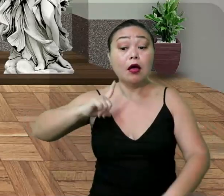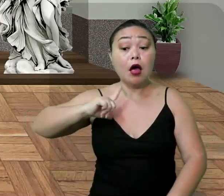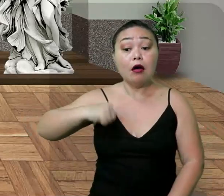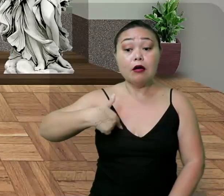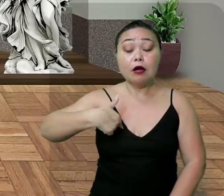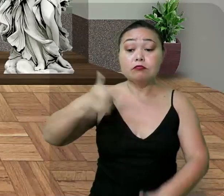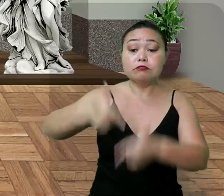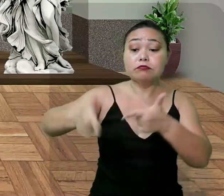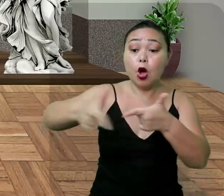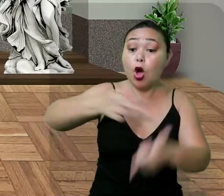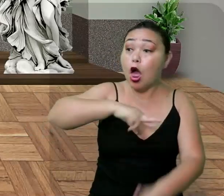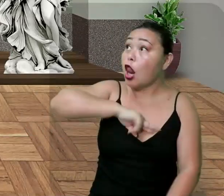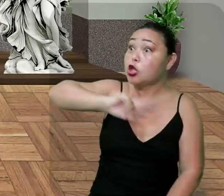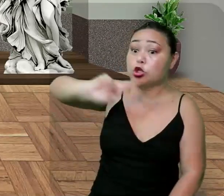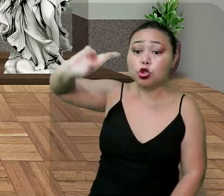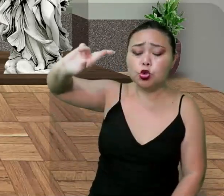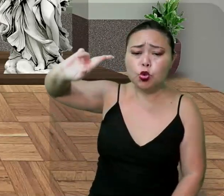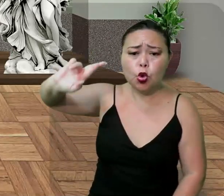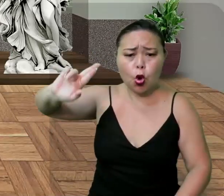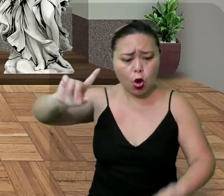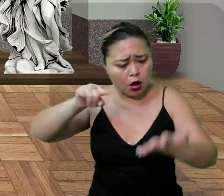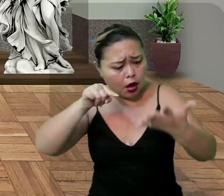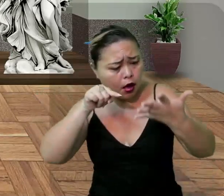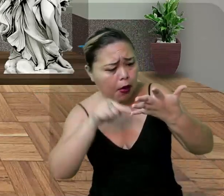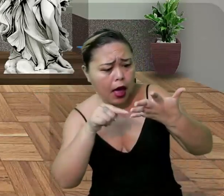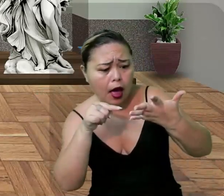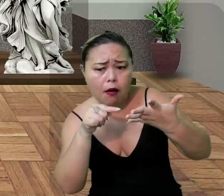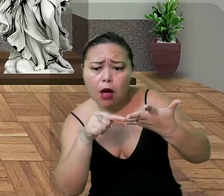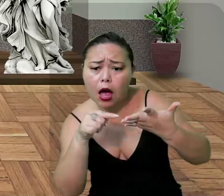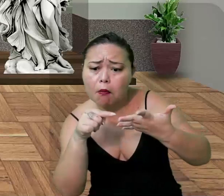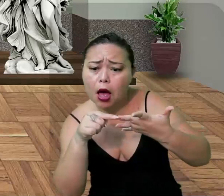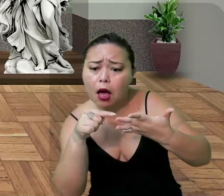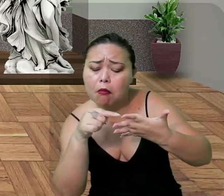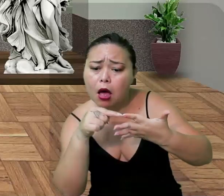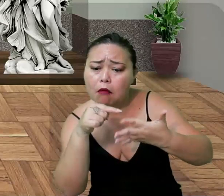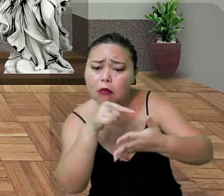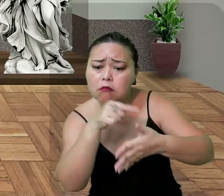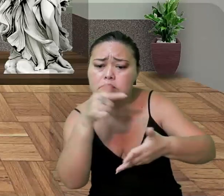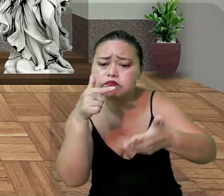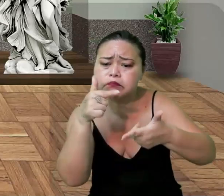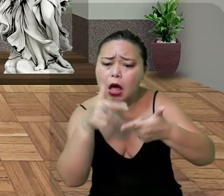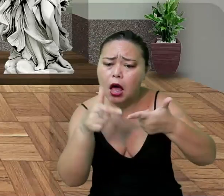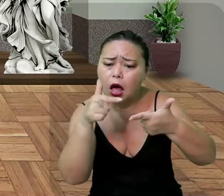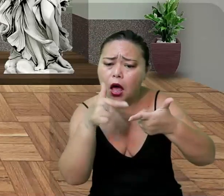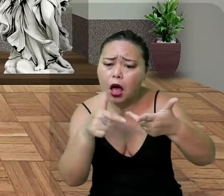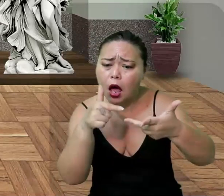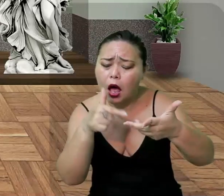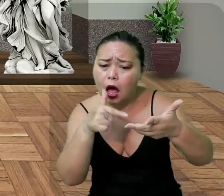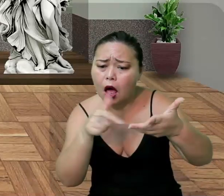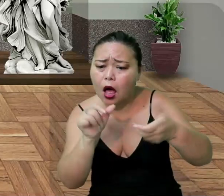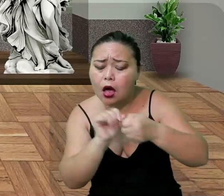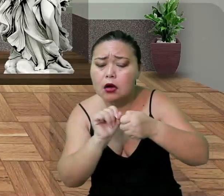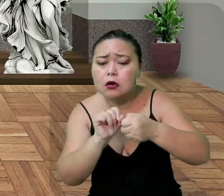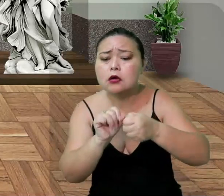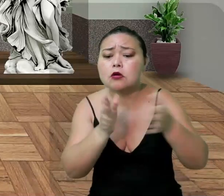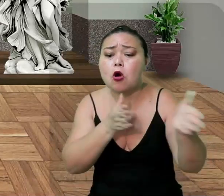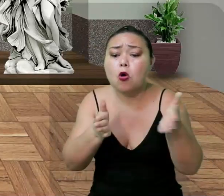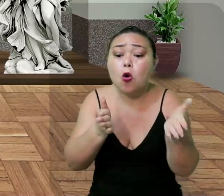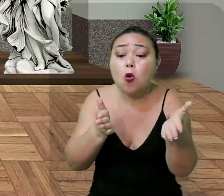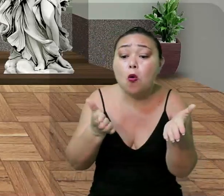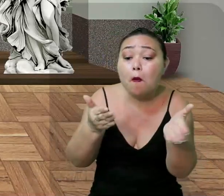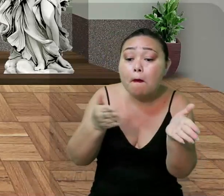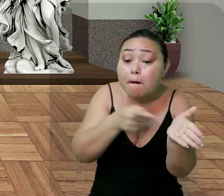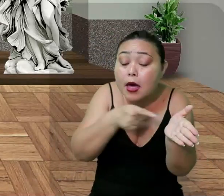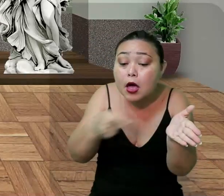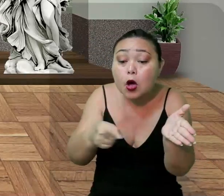crise religiosa. Eu tenho 5 crises na Baixa Idade Média, em menos de 4